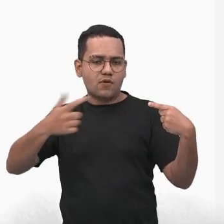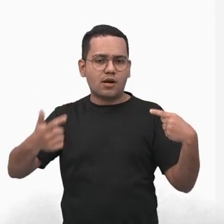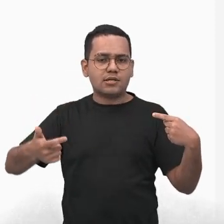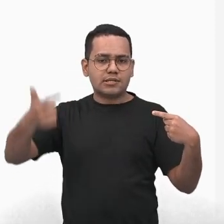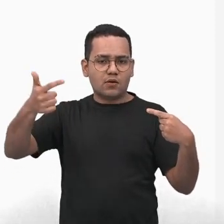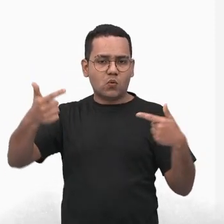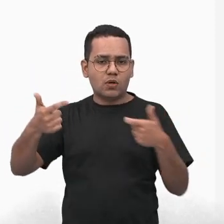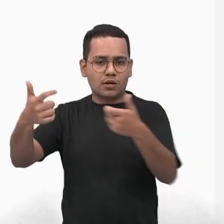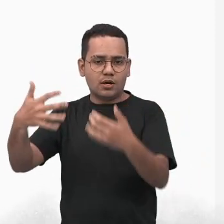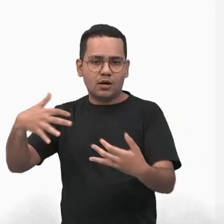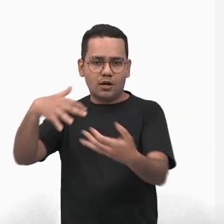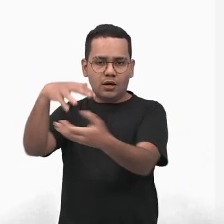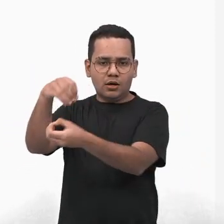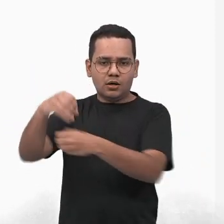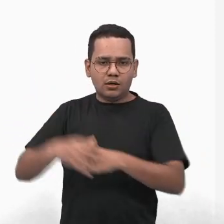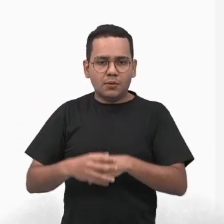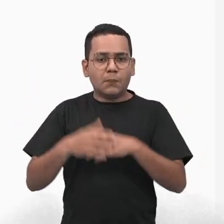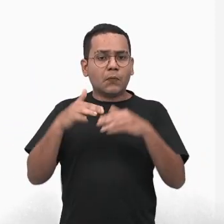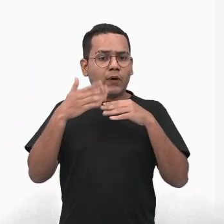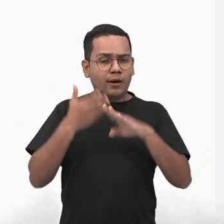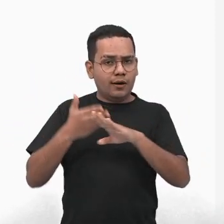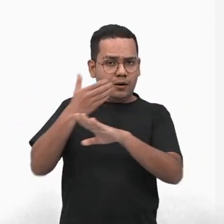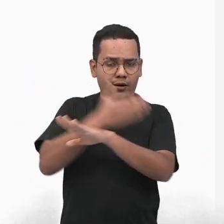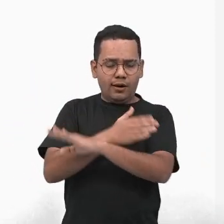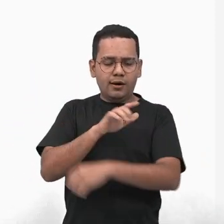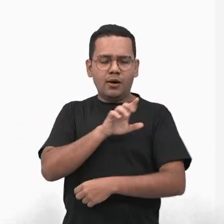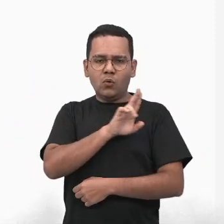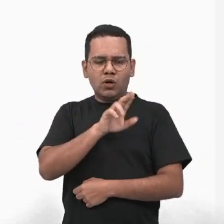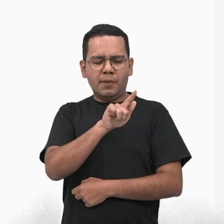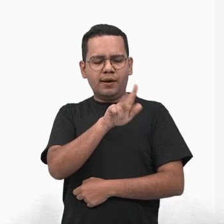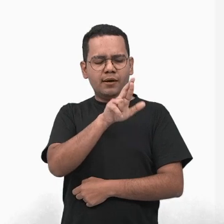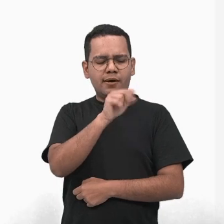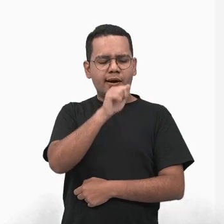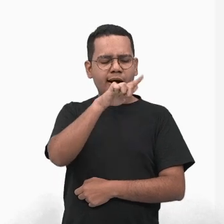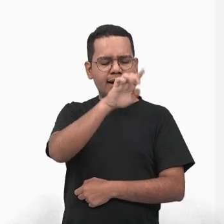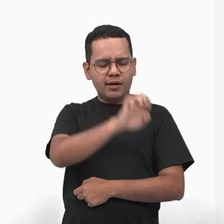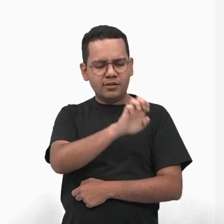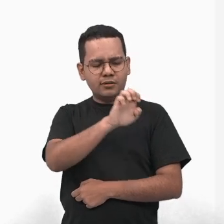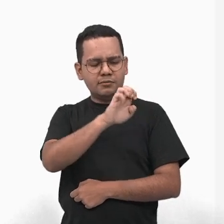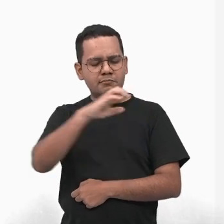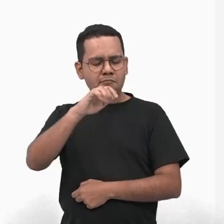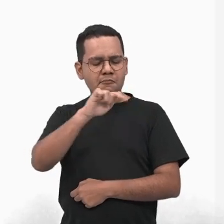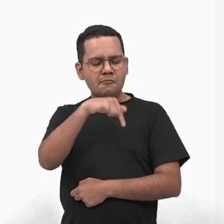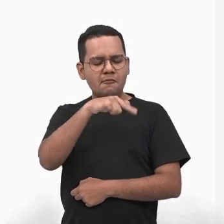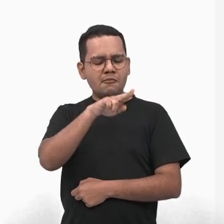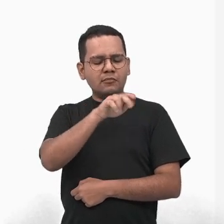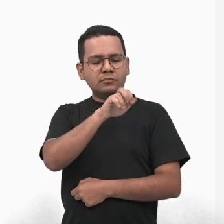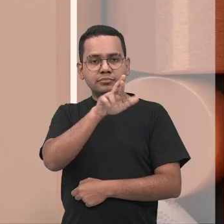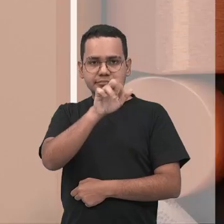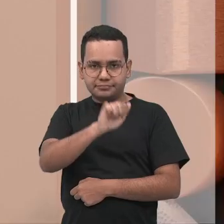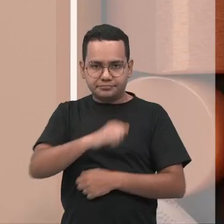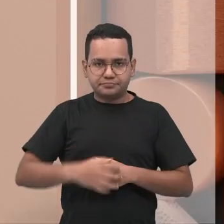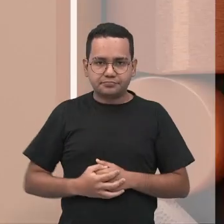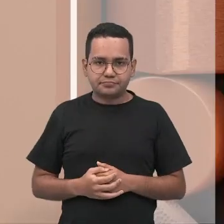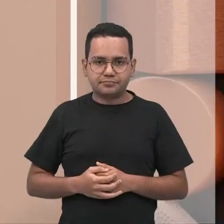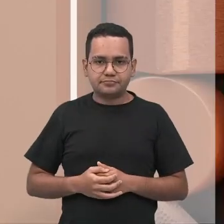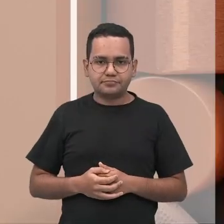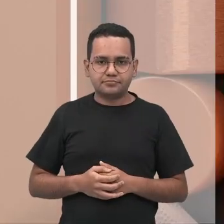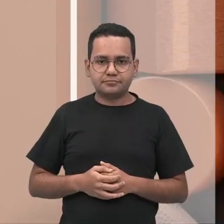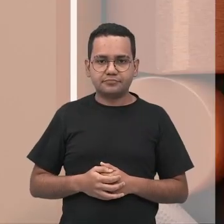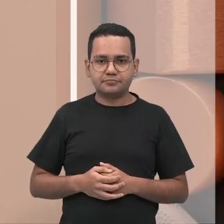era conhecida como a Grande Guerra, ou a mãe de todas as guerras. Foi só a partir da Segunda Guerra Mundial